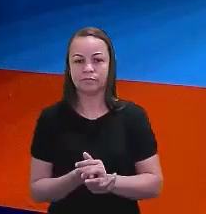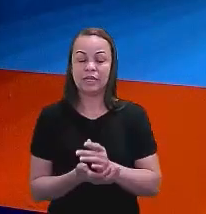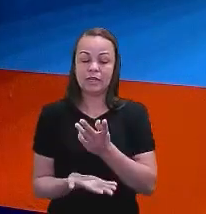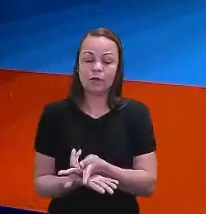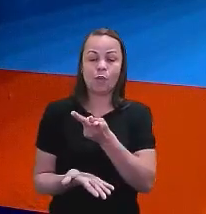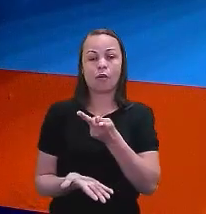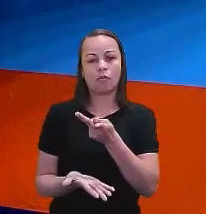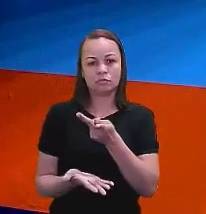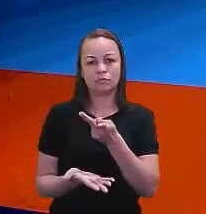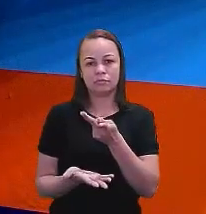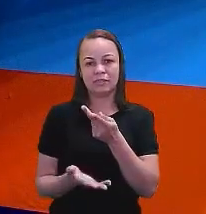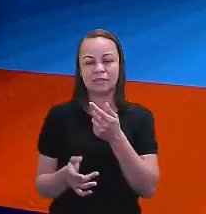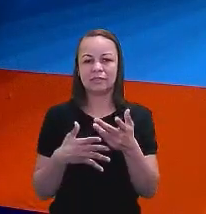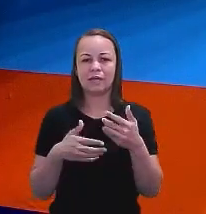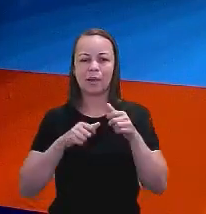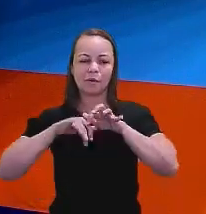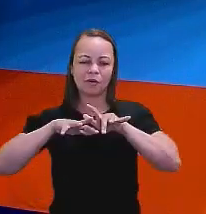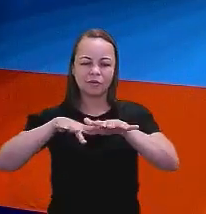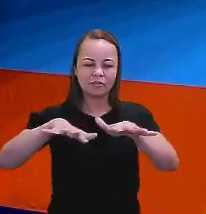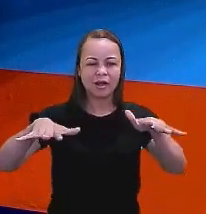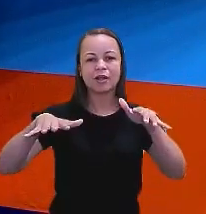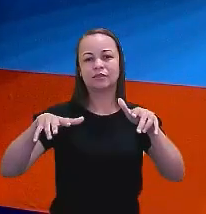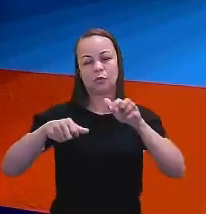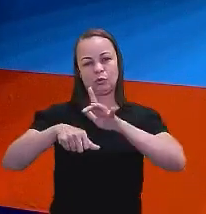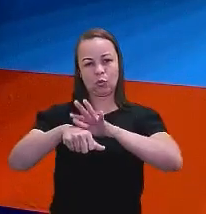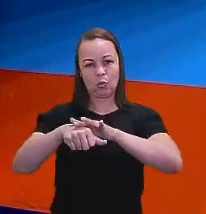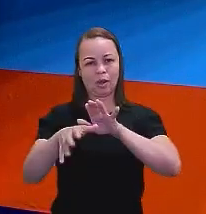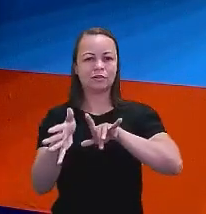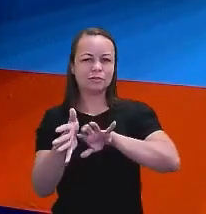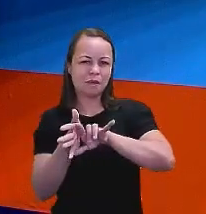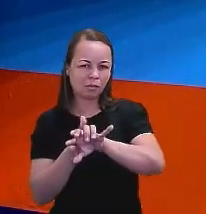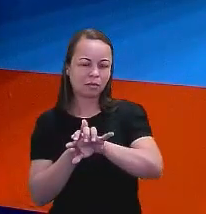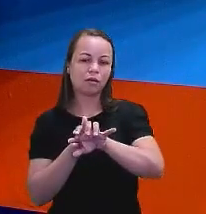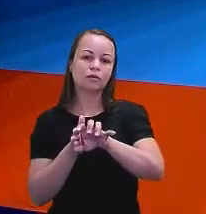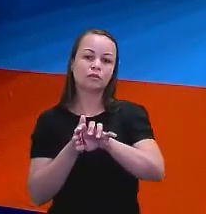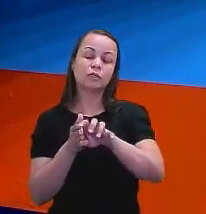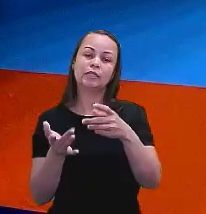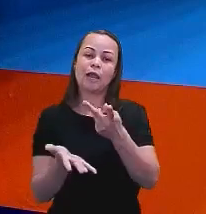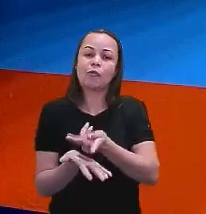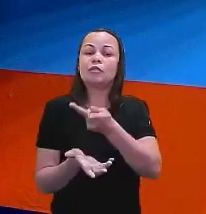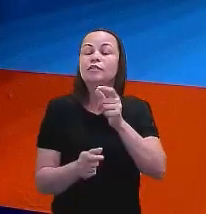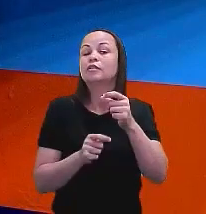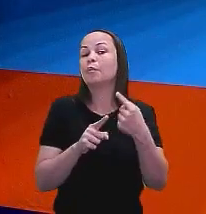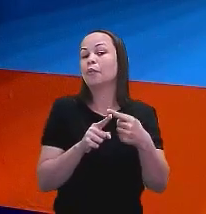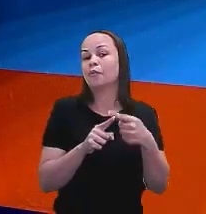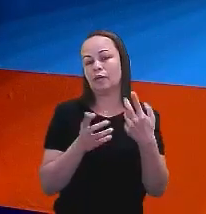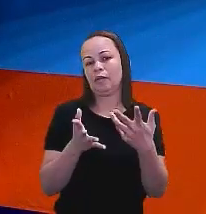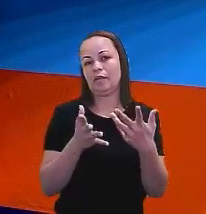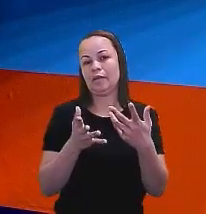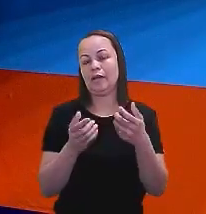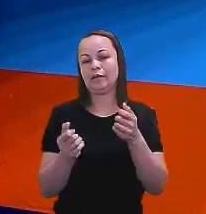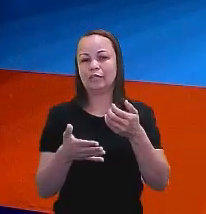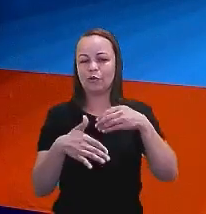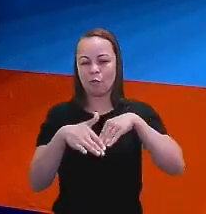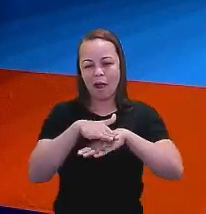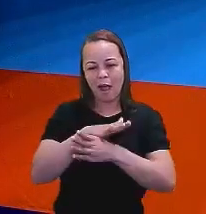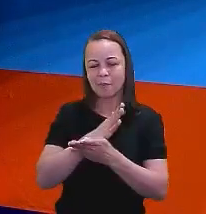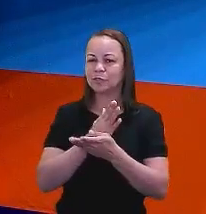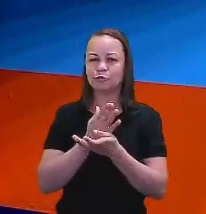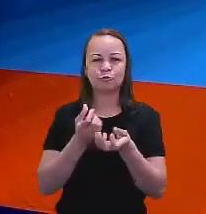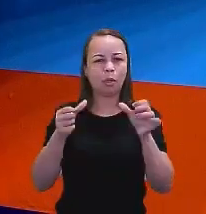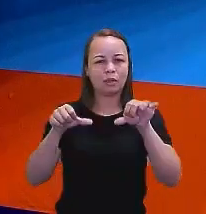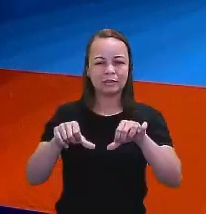ocorria, né, era a proliferação de doenças e bactérias. Que isso era o quê? Causava mau hábitos de saúde